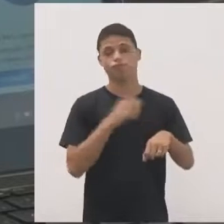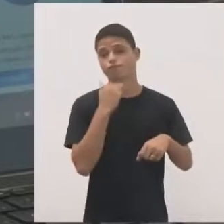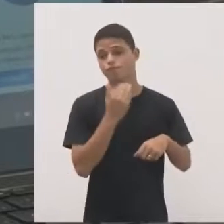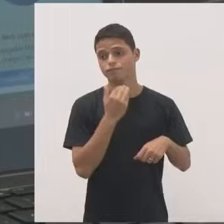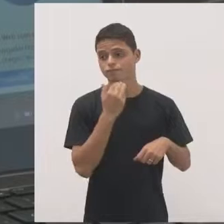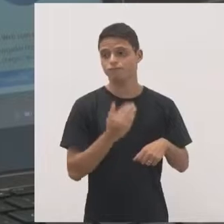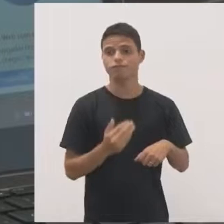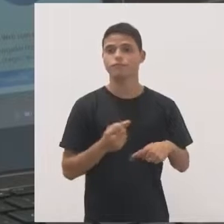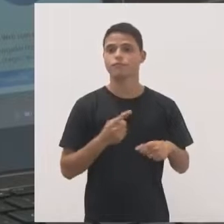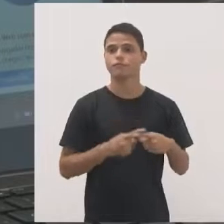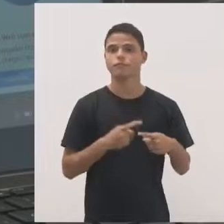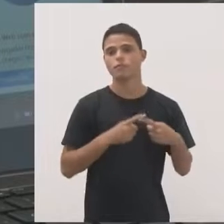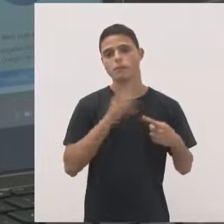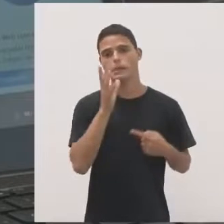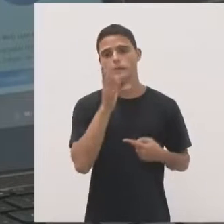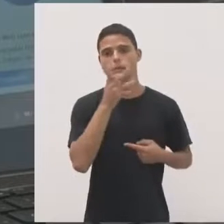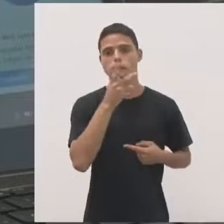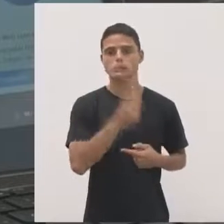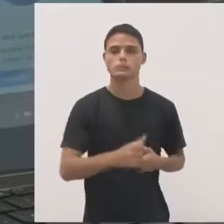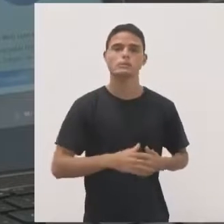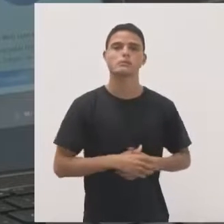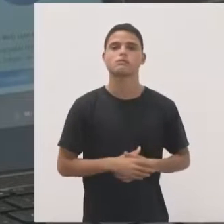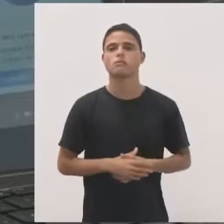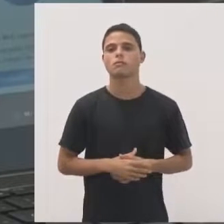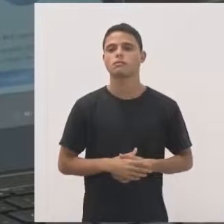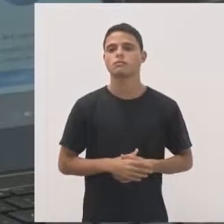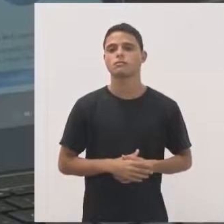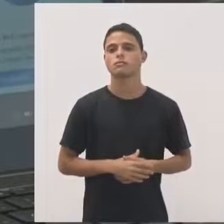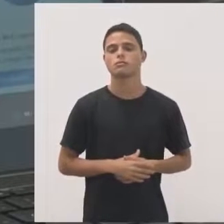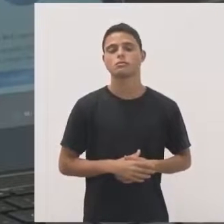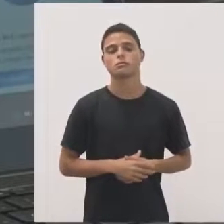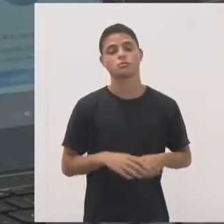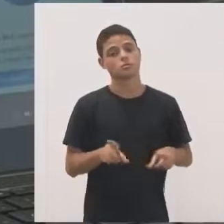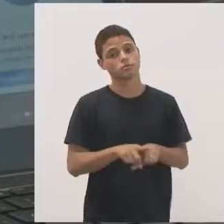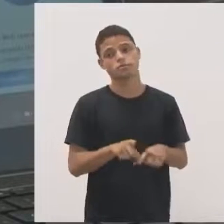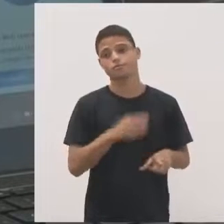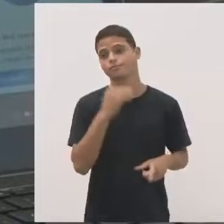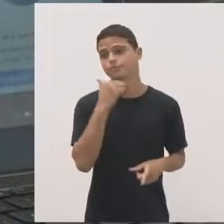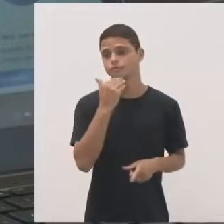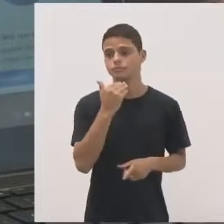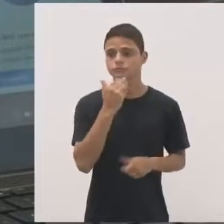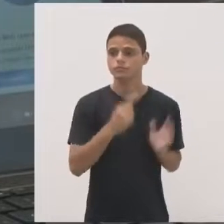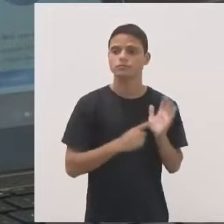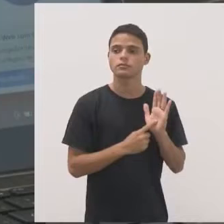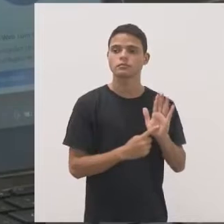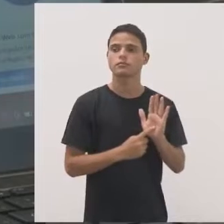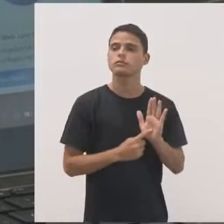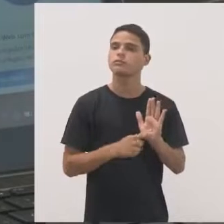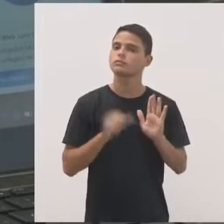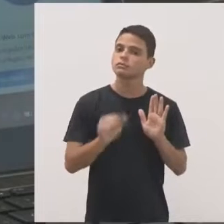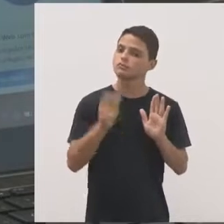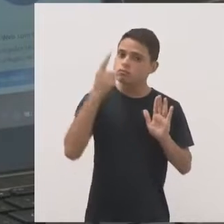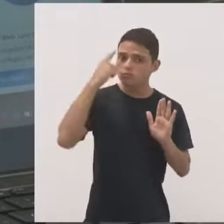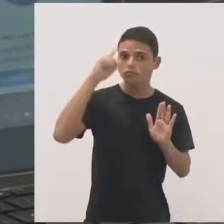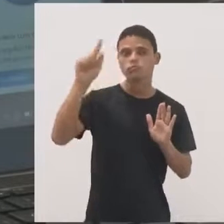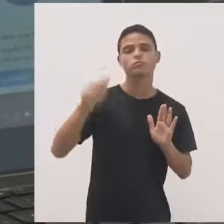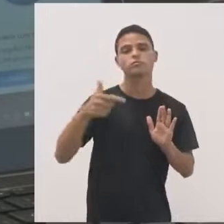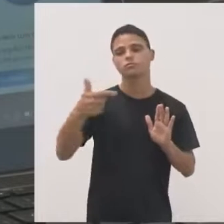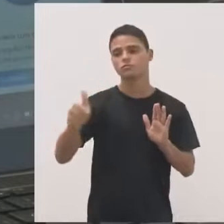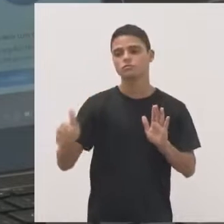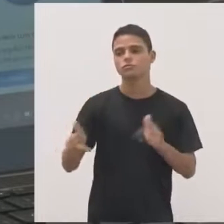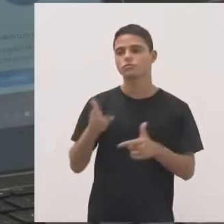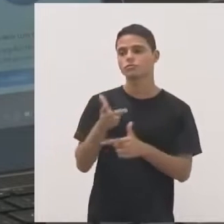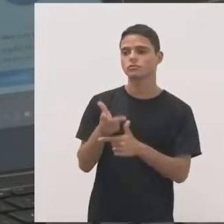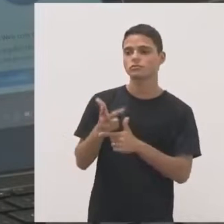de computador porque ela é um pouco mais demorada, tá bom? Então, eu também não trouxe nada pronto para isso, mas pode ser uma ideia para próximas